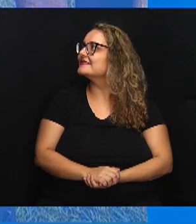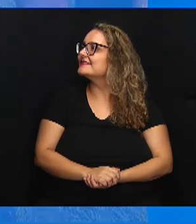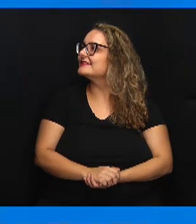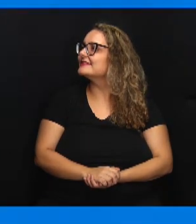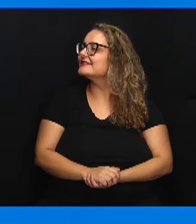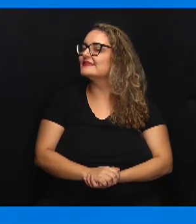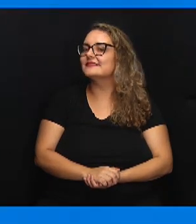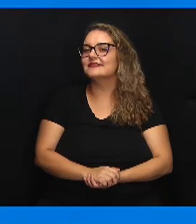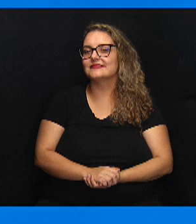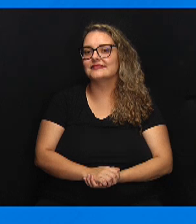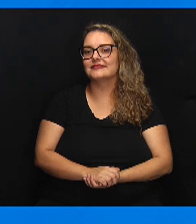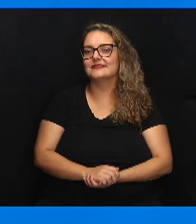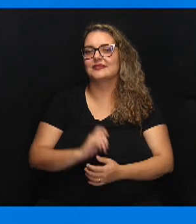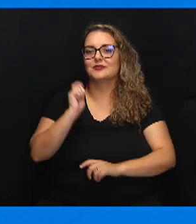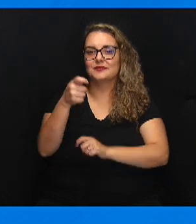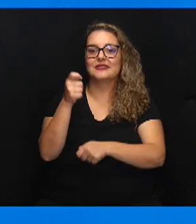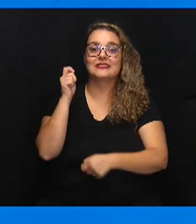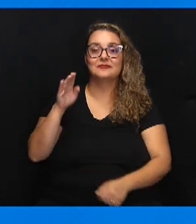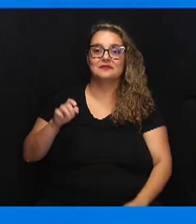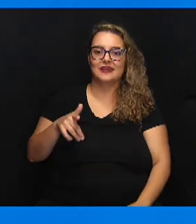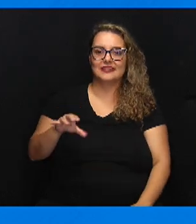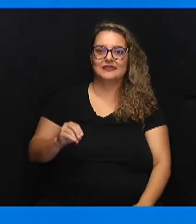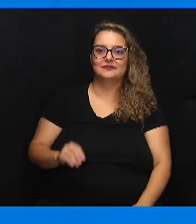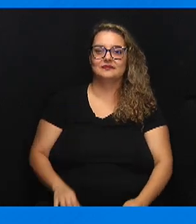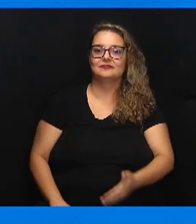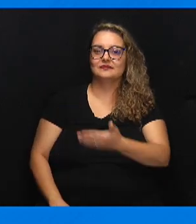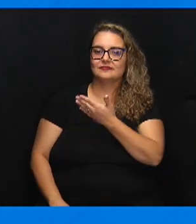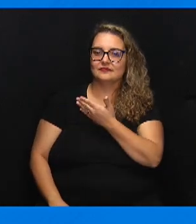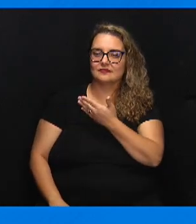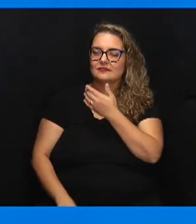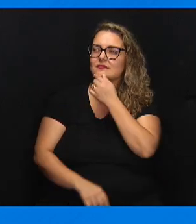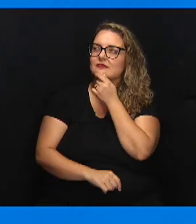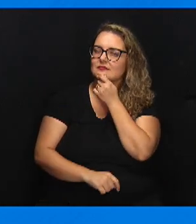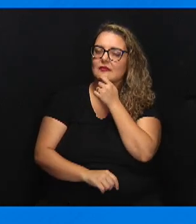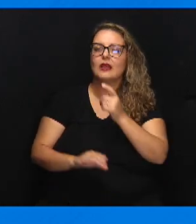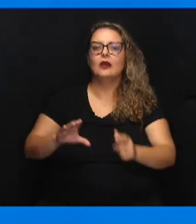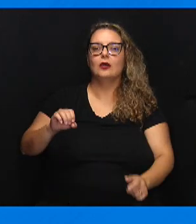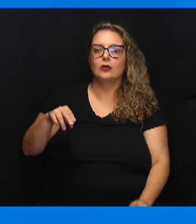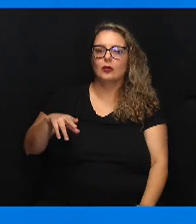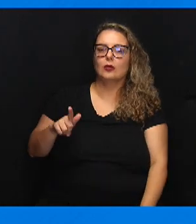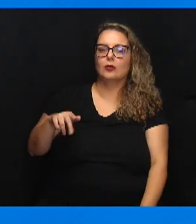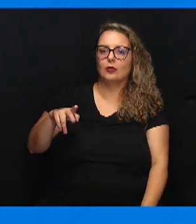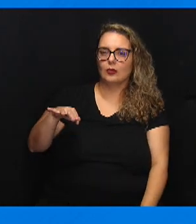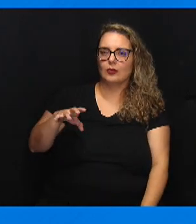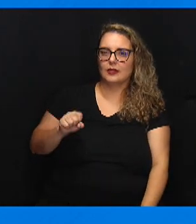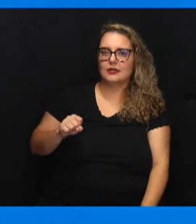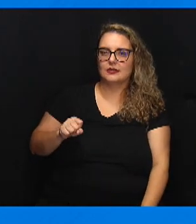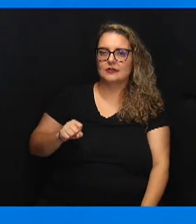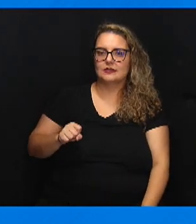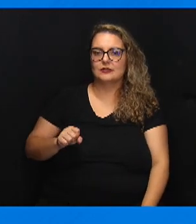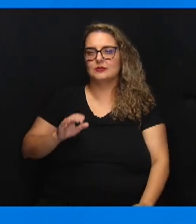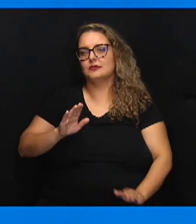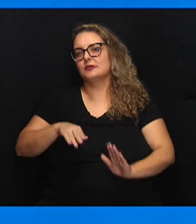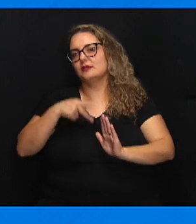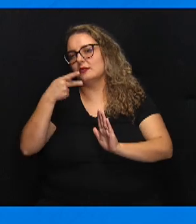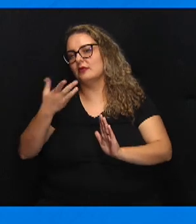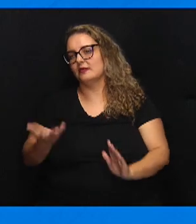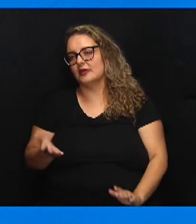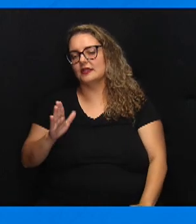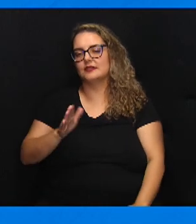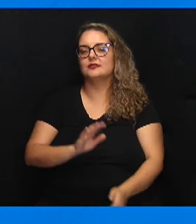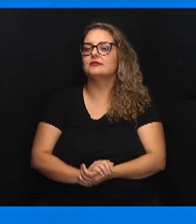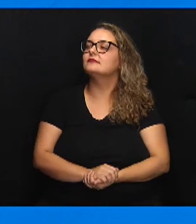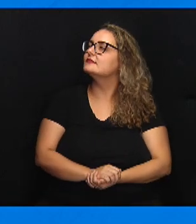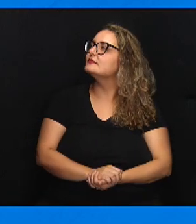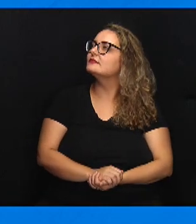Um pesqueiro lá em Barão Geraldo. E aí? Isso é Congonhas, né? Os profetas de Aleijadinho. Lindo